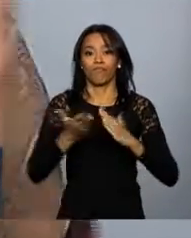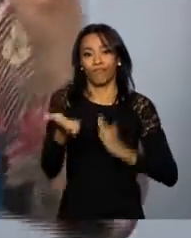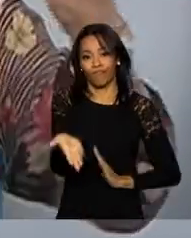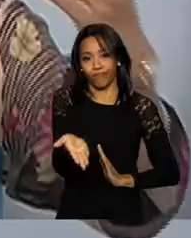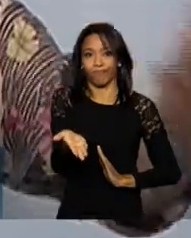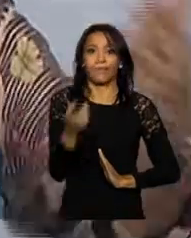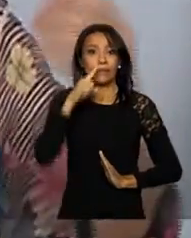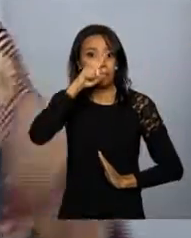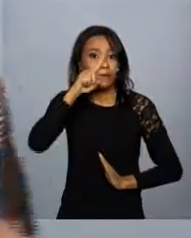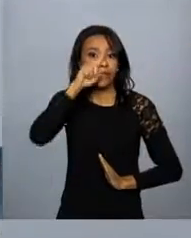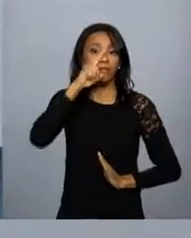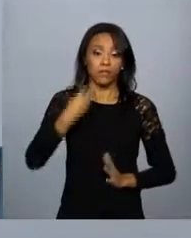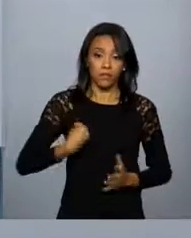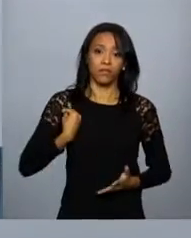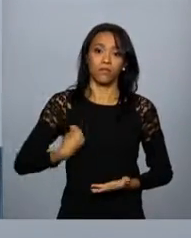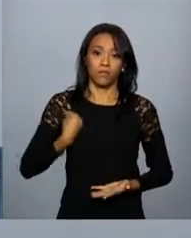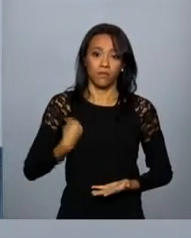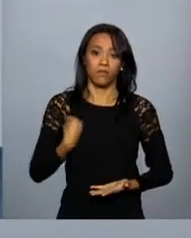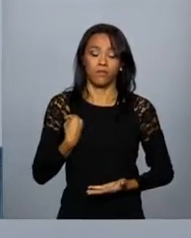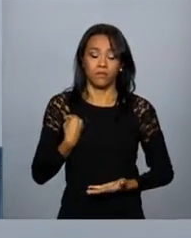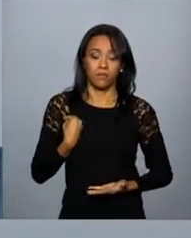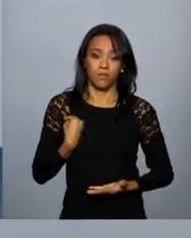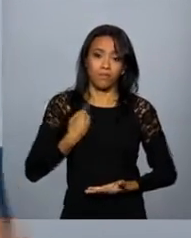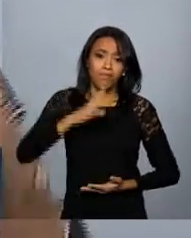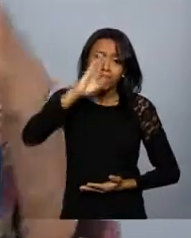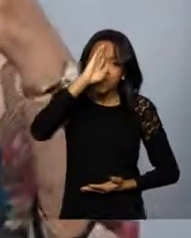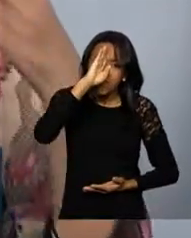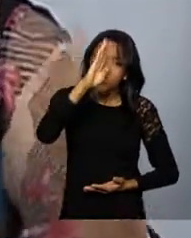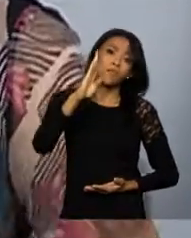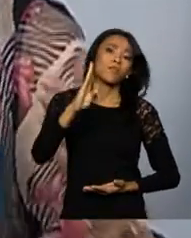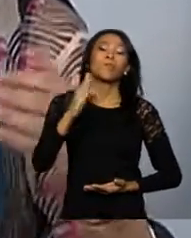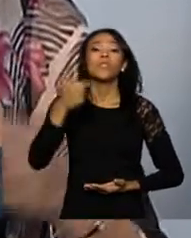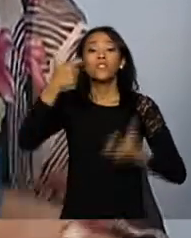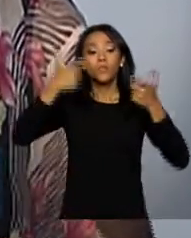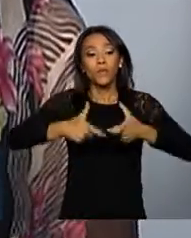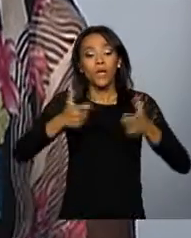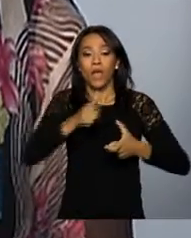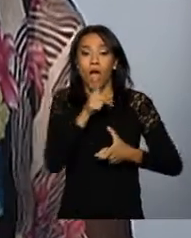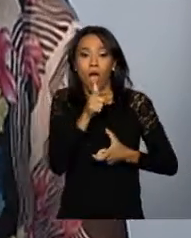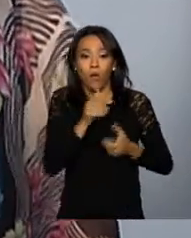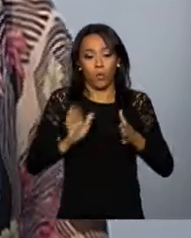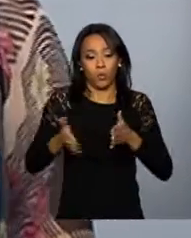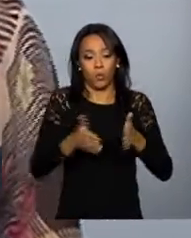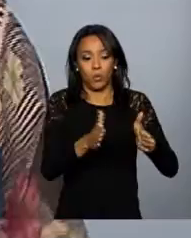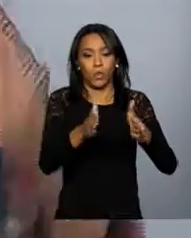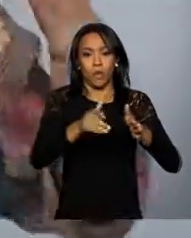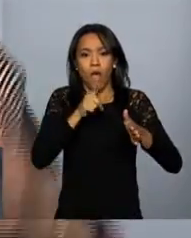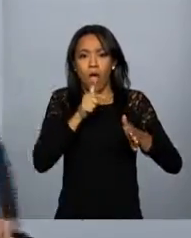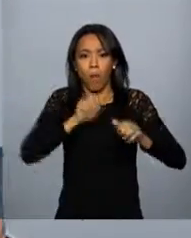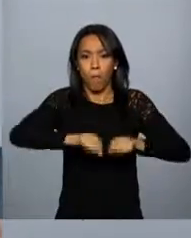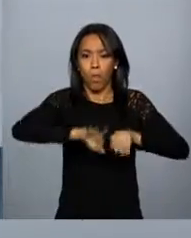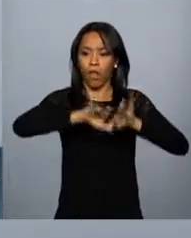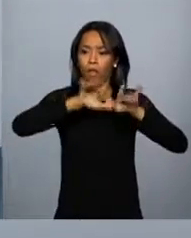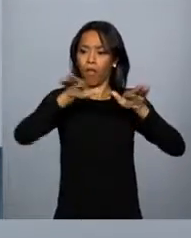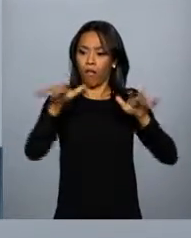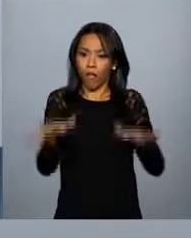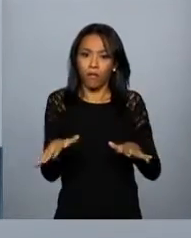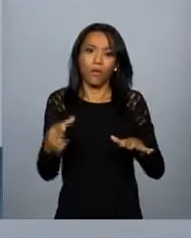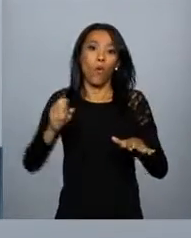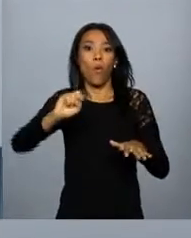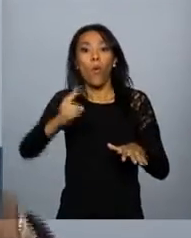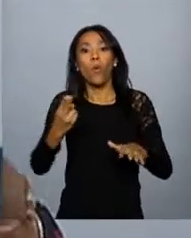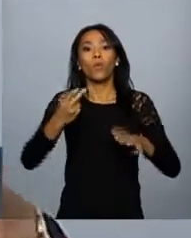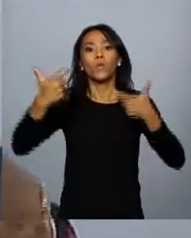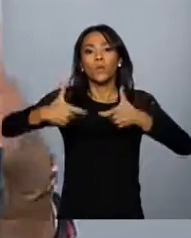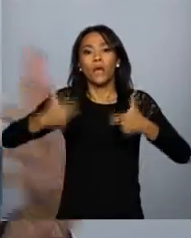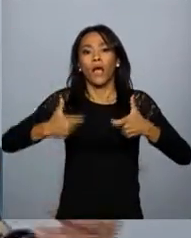com risco de vida até, principalmente em áreas de alagamento ou em área de